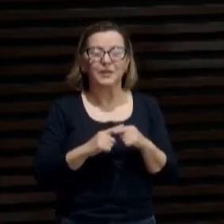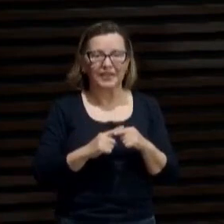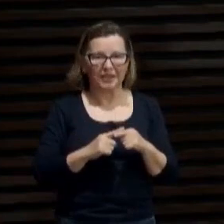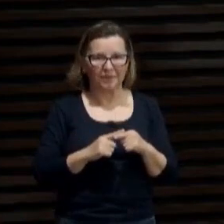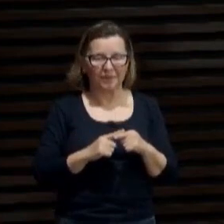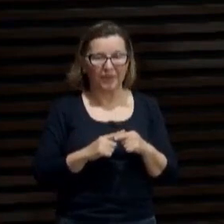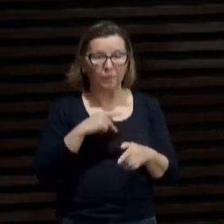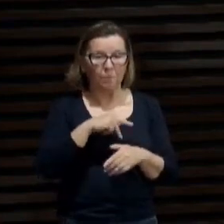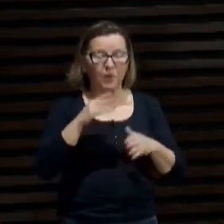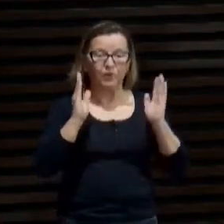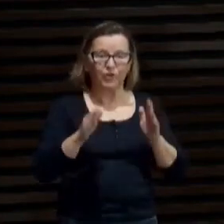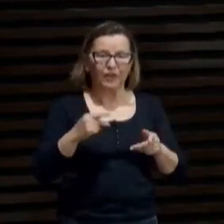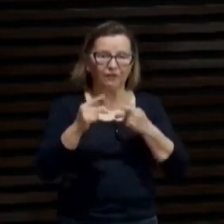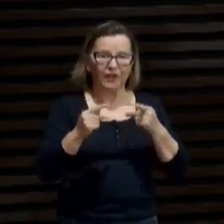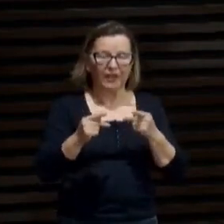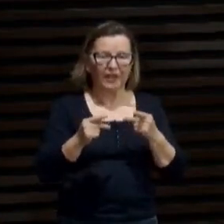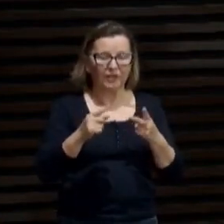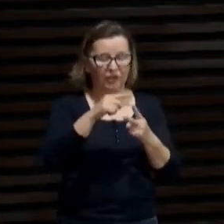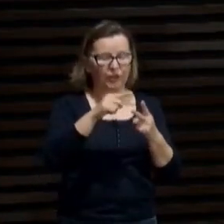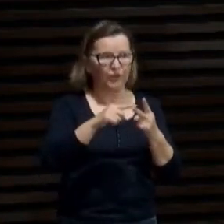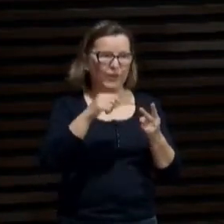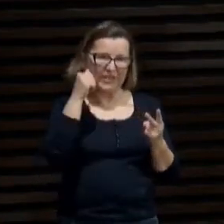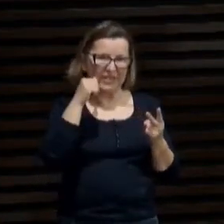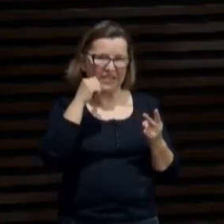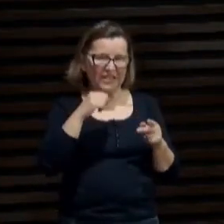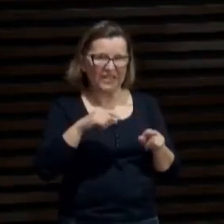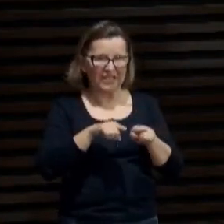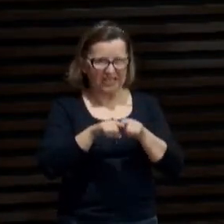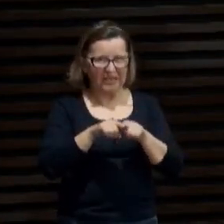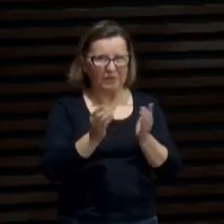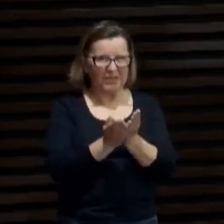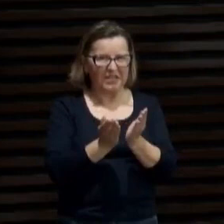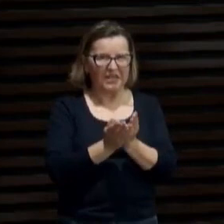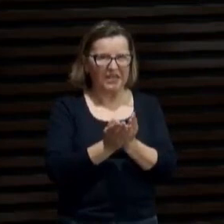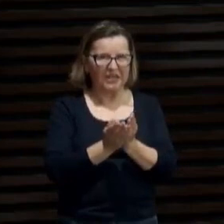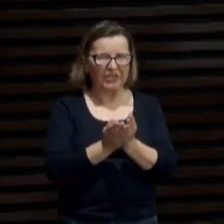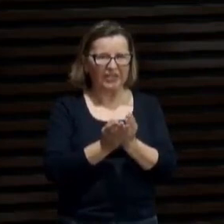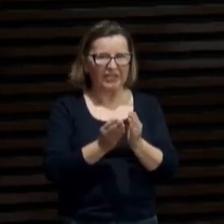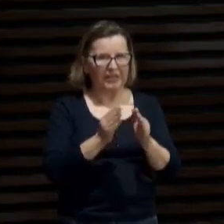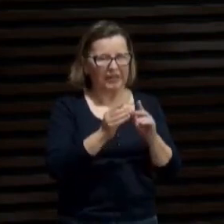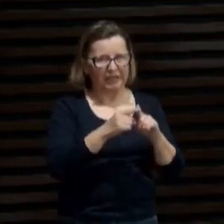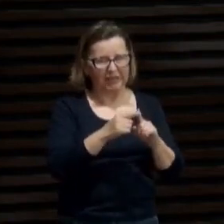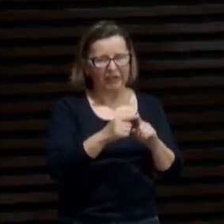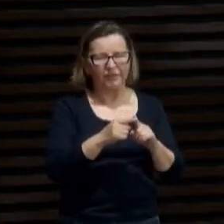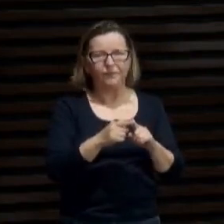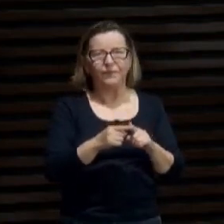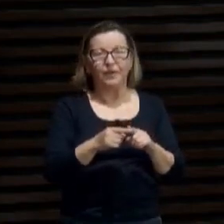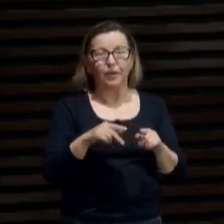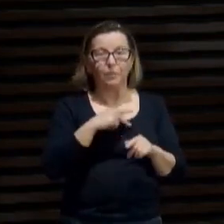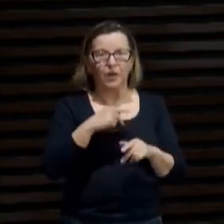ele tinha falado sobre duas irmãs daquela igreja. Ele tinha dito assim: rogo a Evódia e rogo a Sintique que